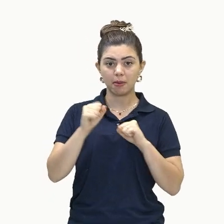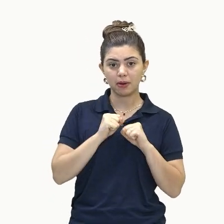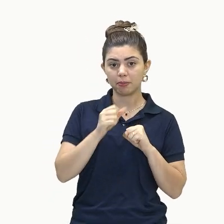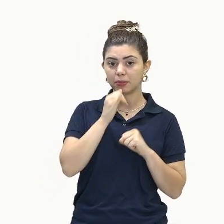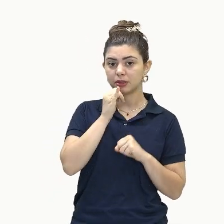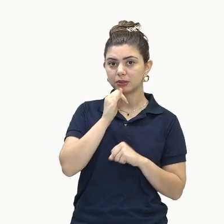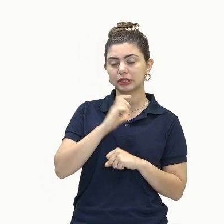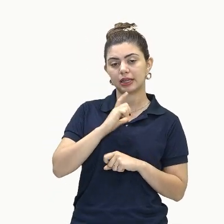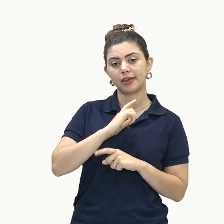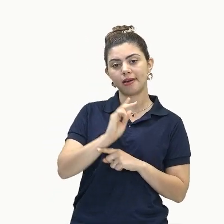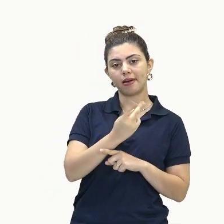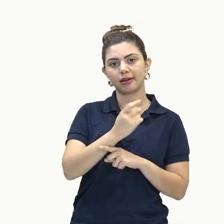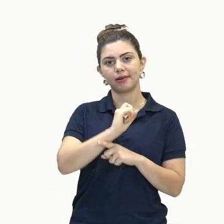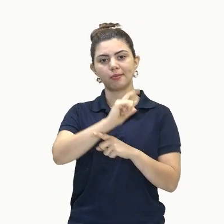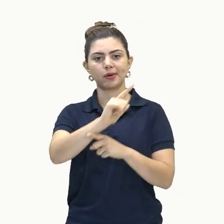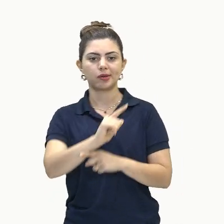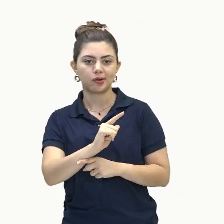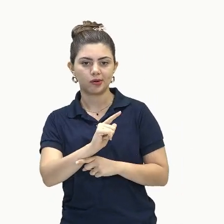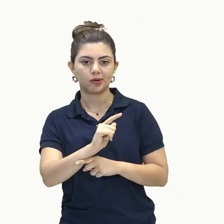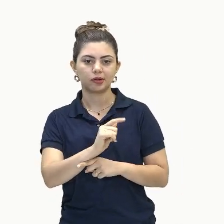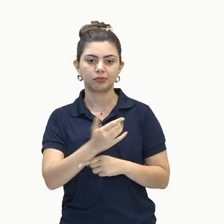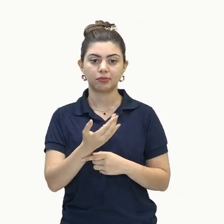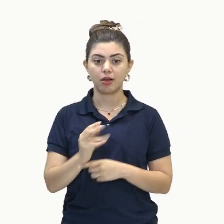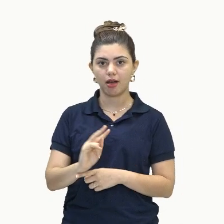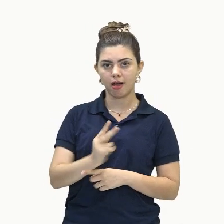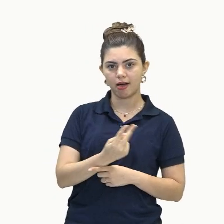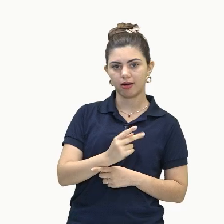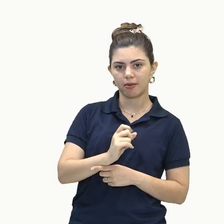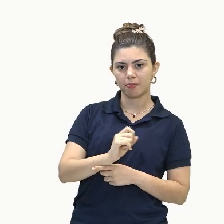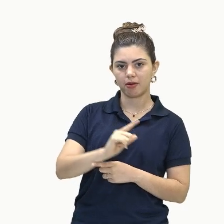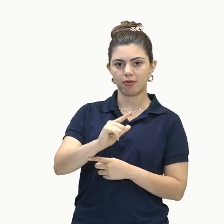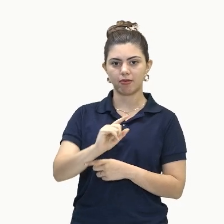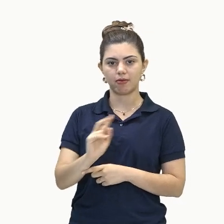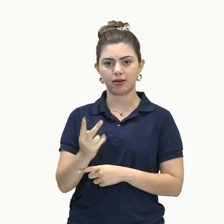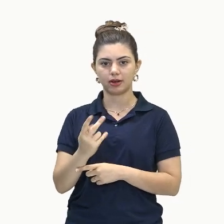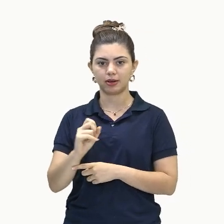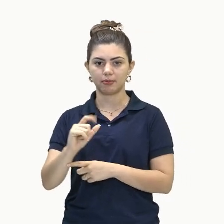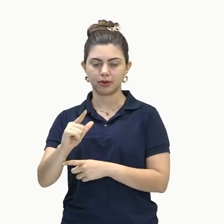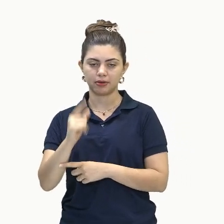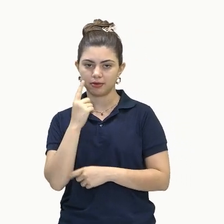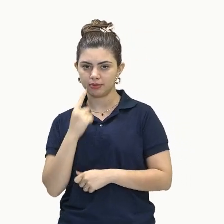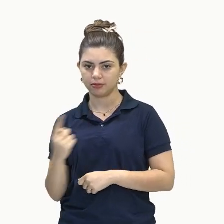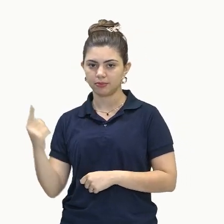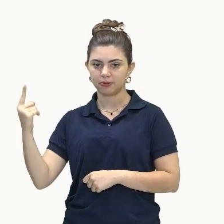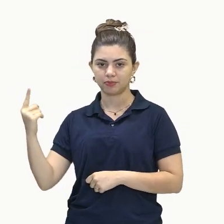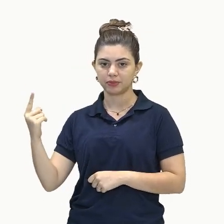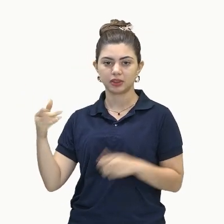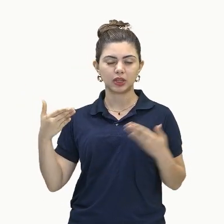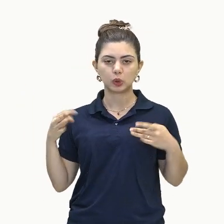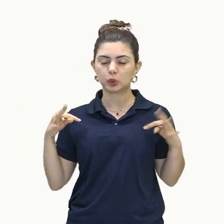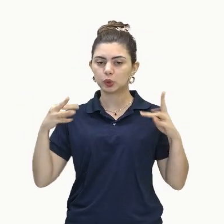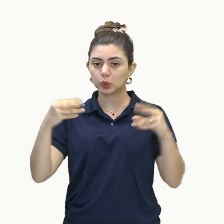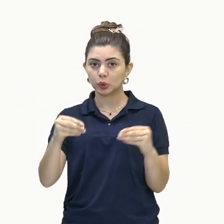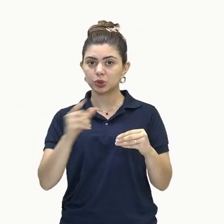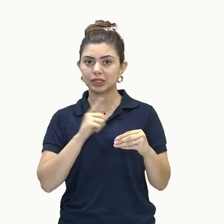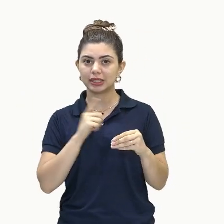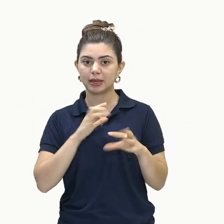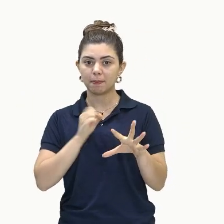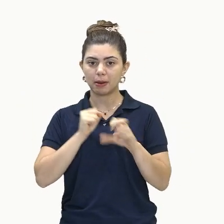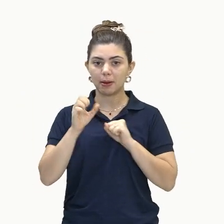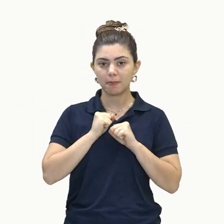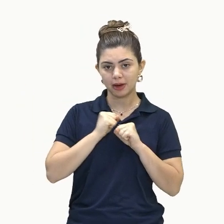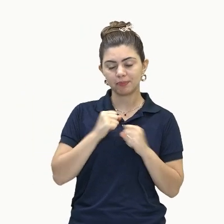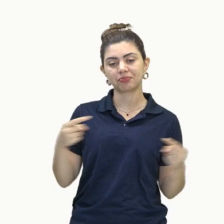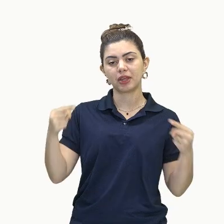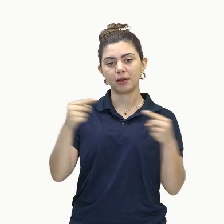vai ter Hzão, esse indivíduo aqui vai ter Hzão, esse outro Hzão, ou seja, todo mundo que é afetado